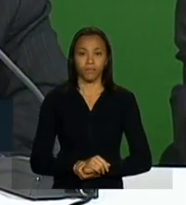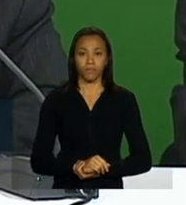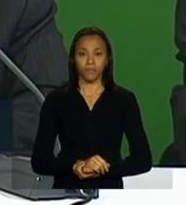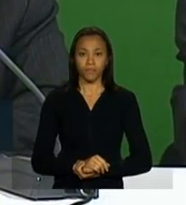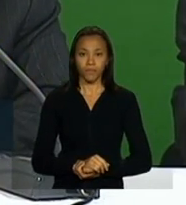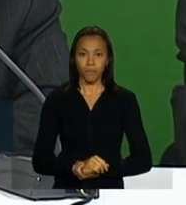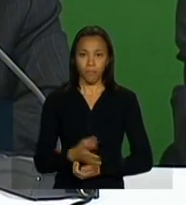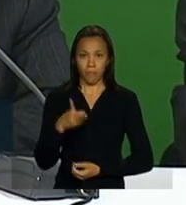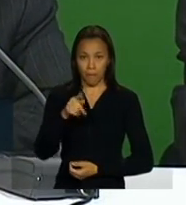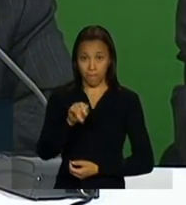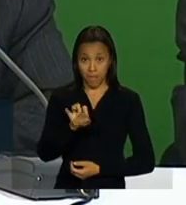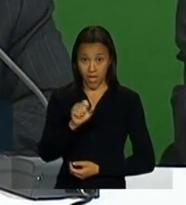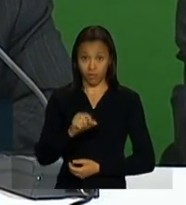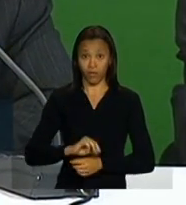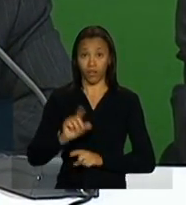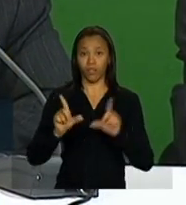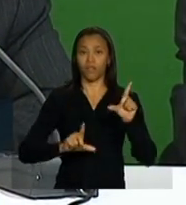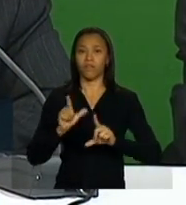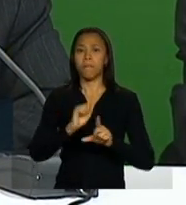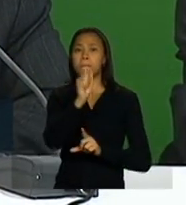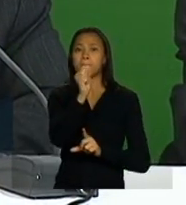Ministro Pedro, da TV Brasil.